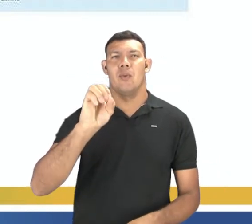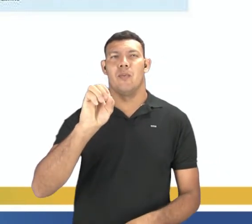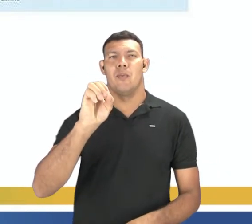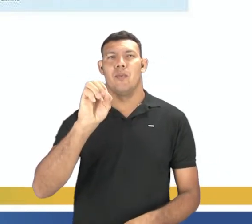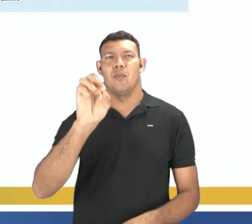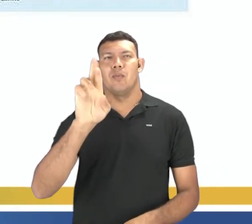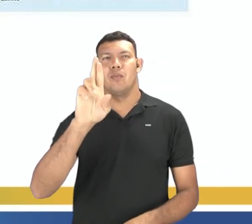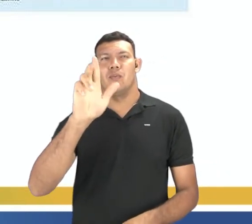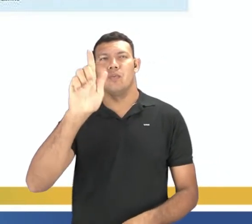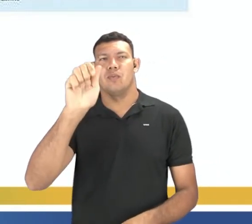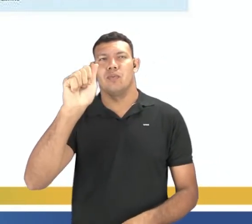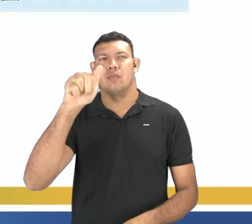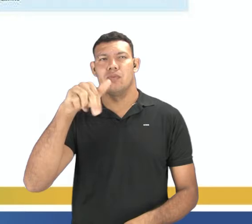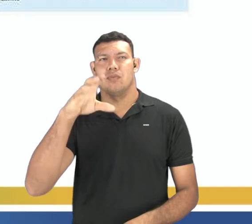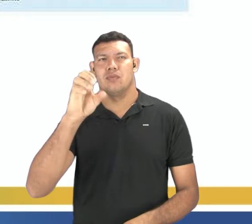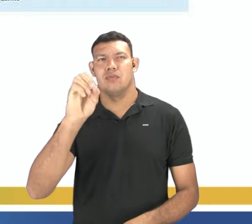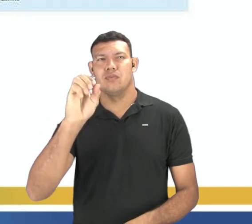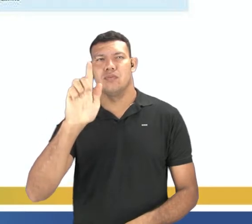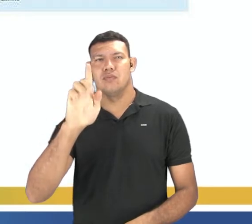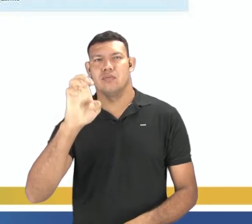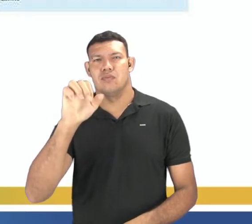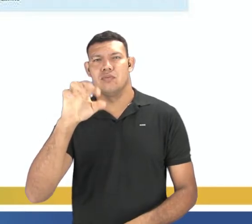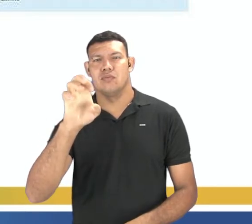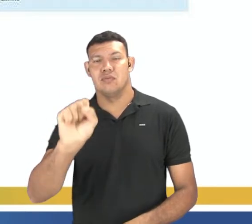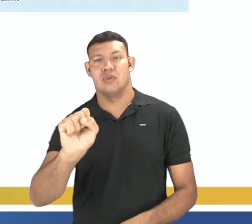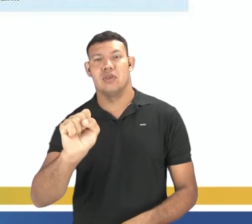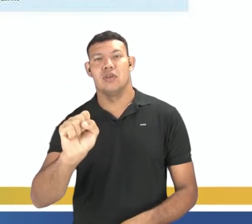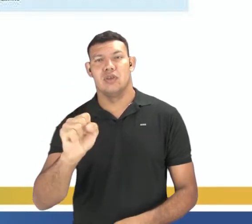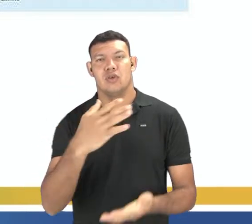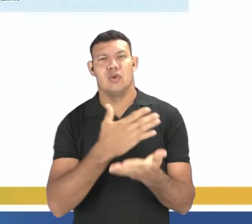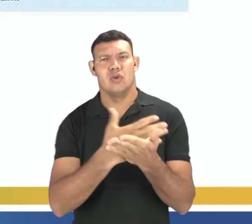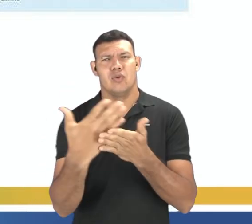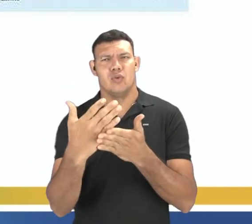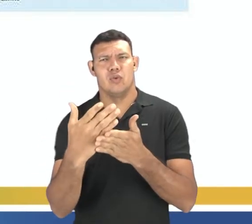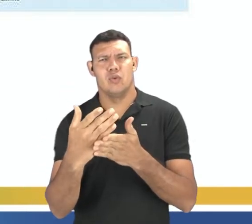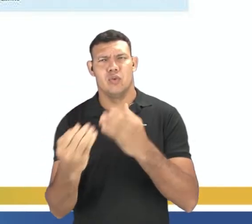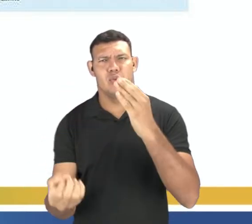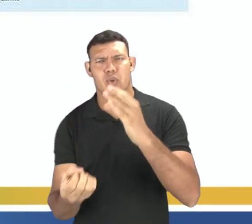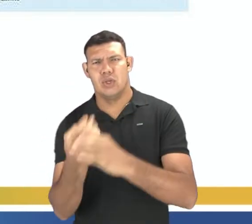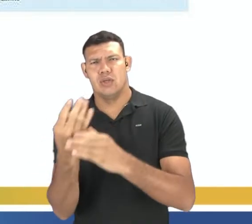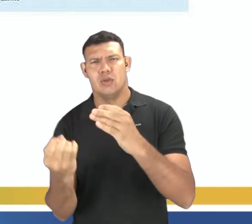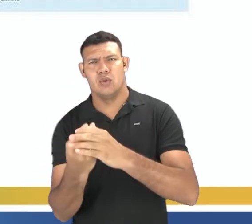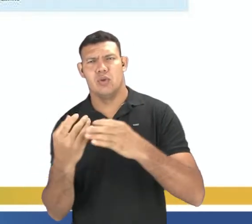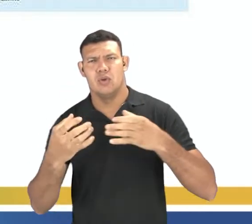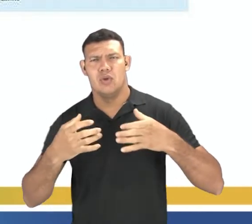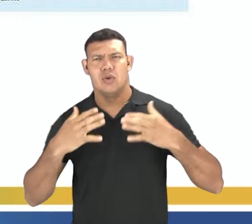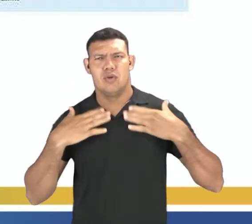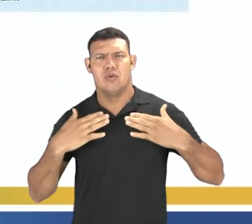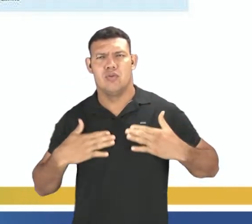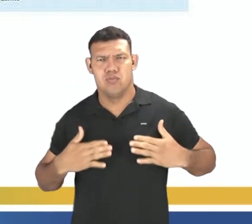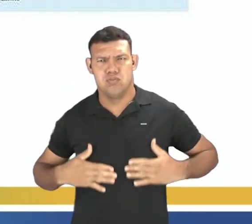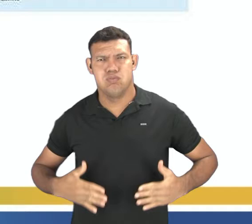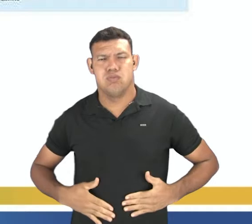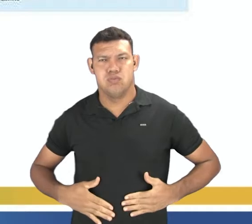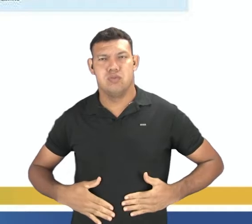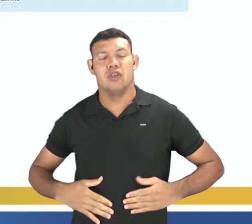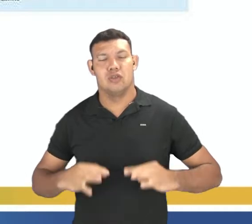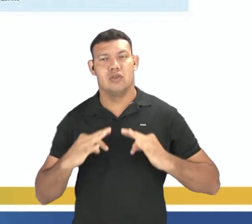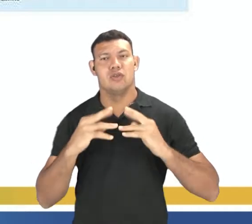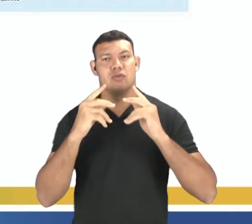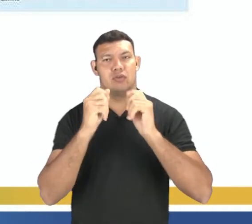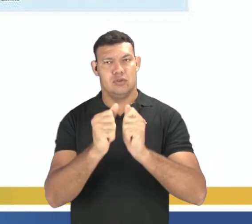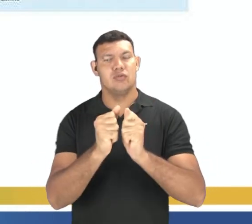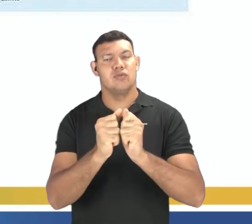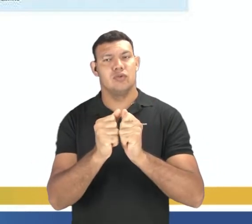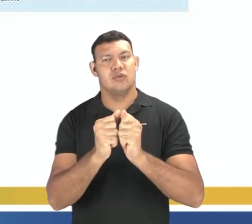dos tecidos e órgãos. O primeiro estágio dela é a neurulação, quando há a formação do tubo neural, que